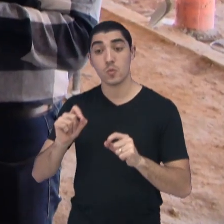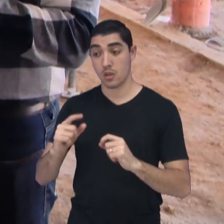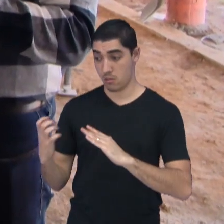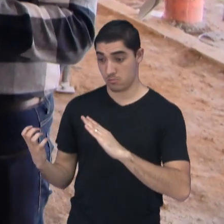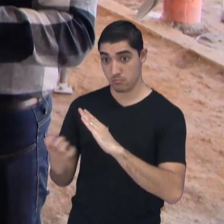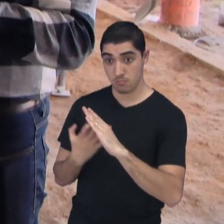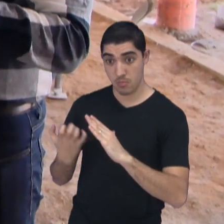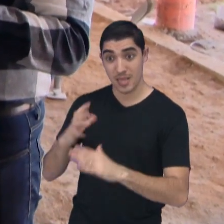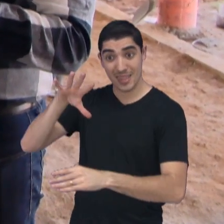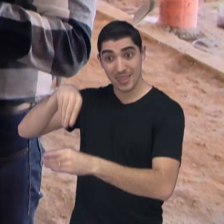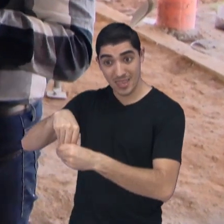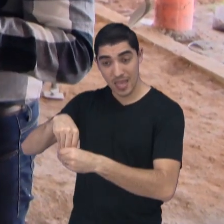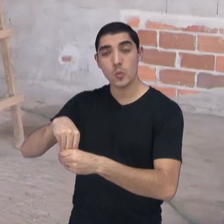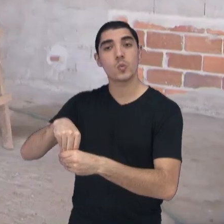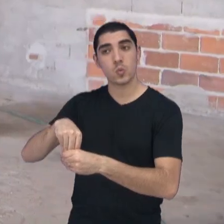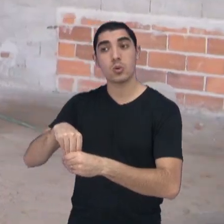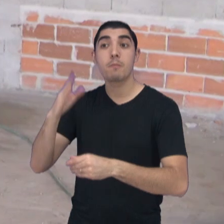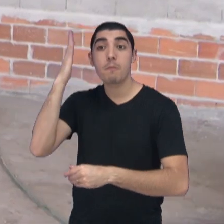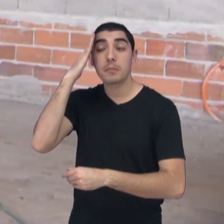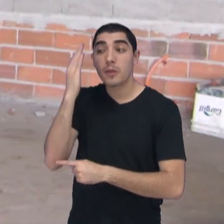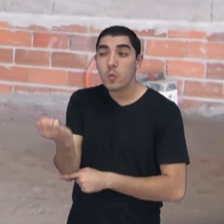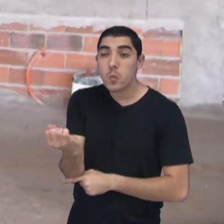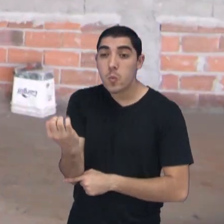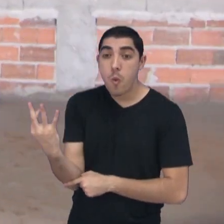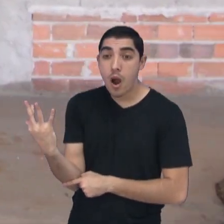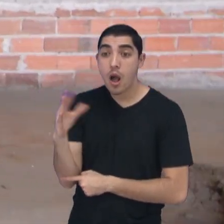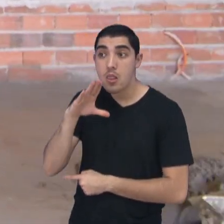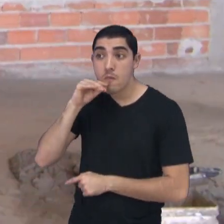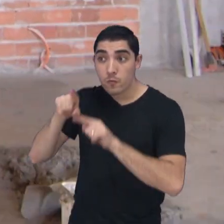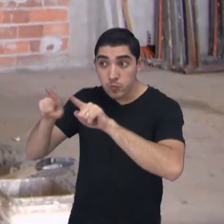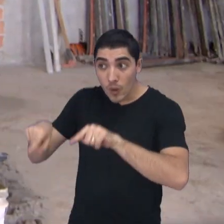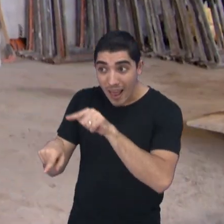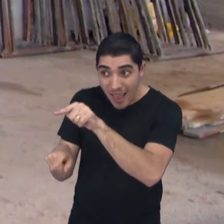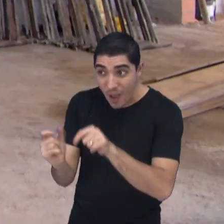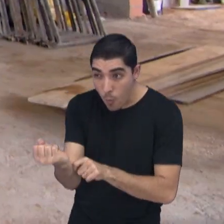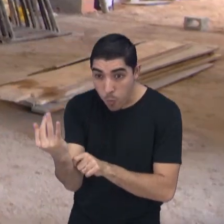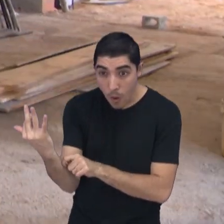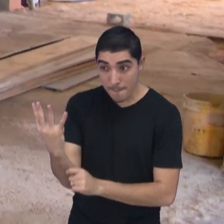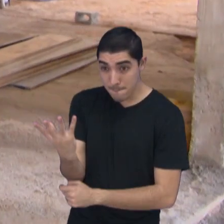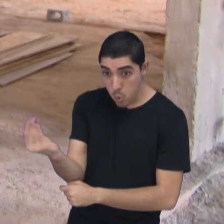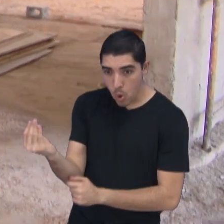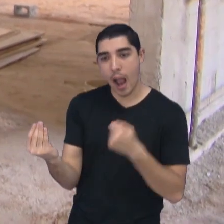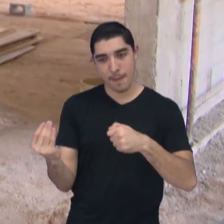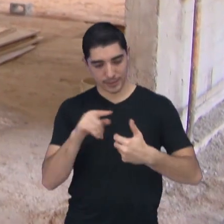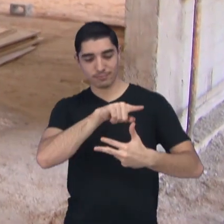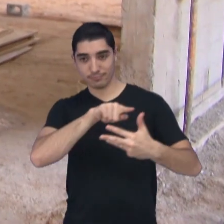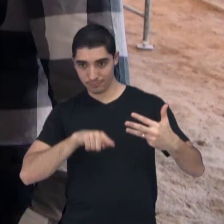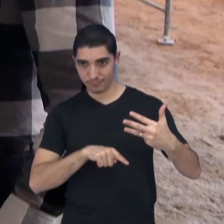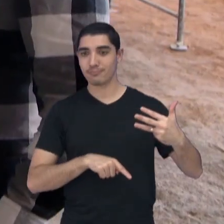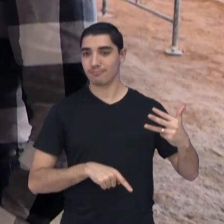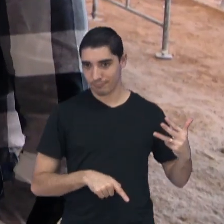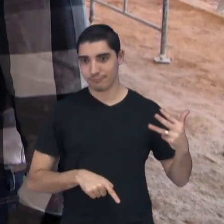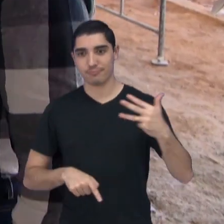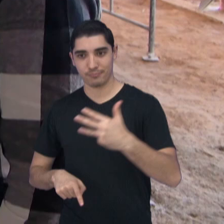esses profissionais de acordo com o número de funcionários que ele tem e do grau de risco que cada empresa tem. Uhum. A gente vai mostrar para vocês, por exemplo,